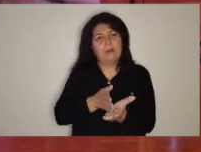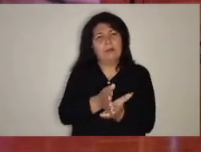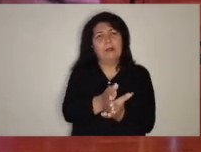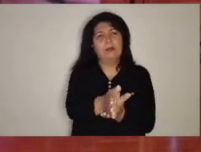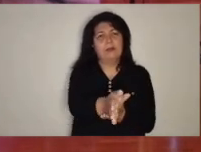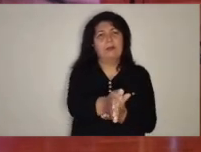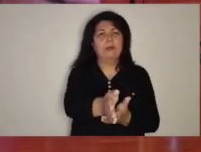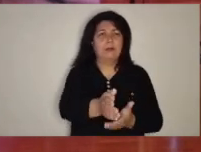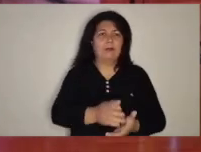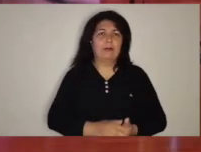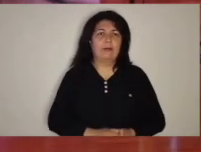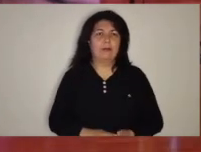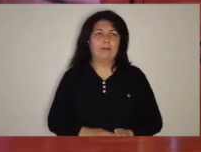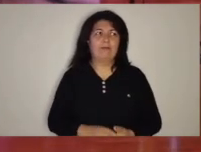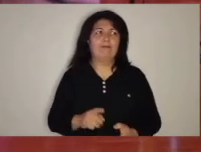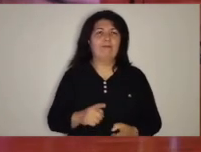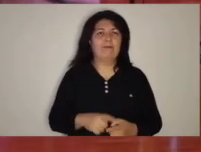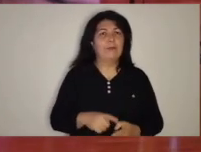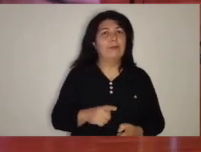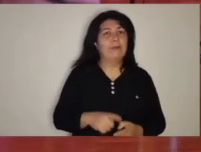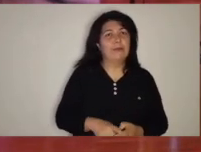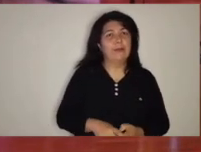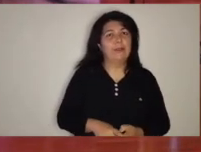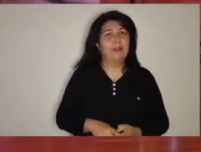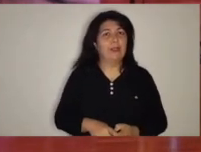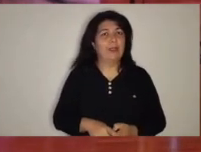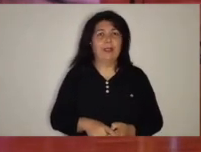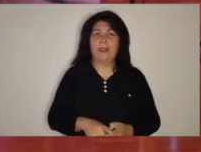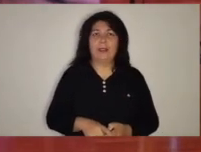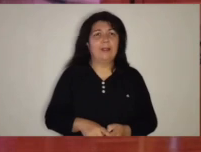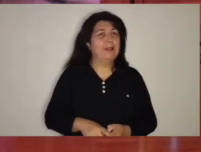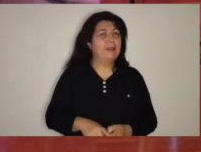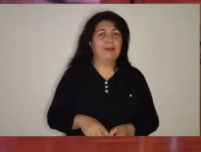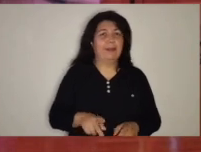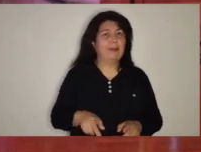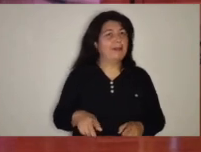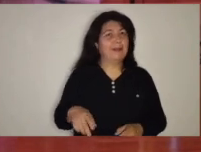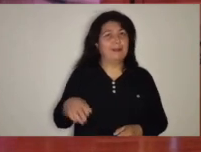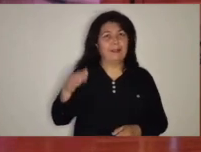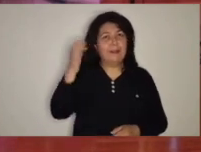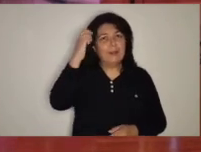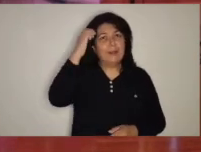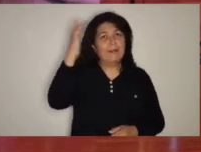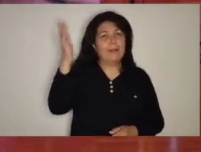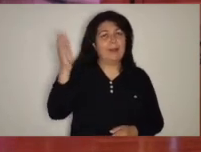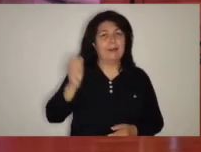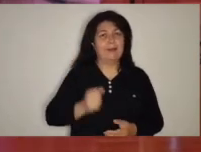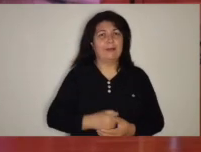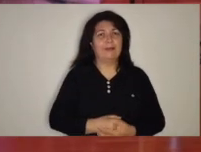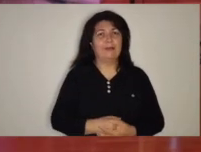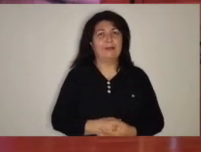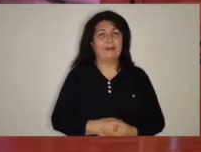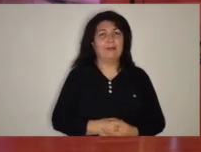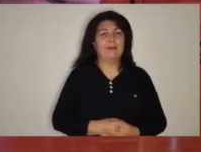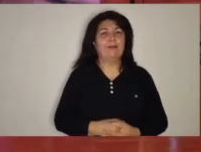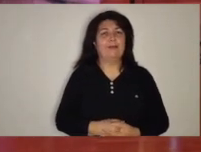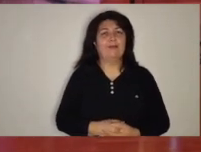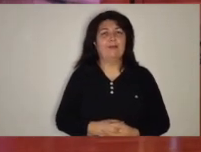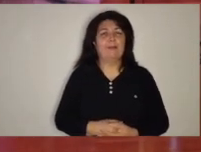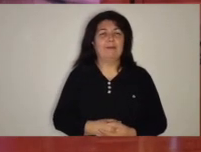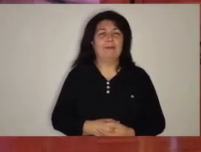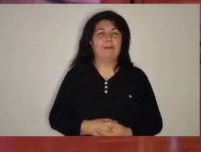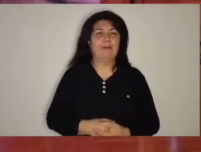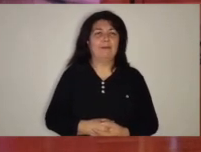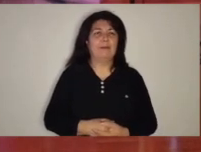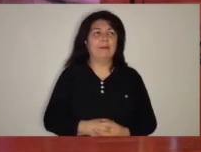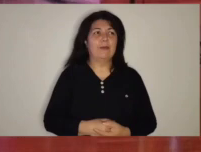fácil. Às vezes, pessoas ferem pessoas e elas acabam